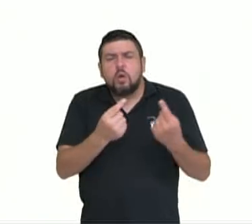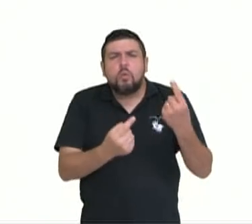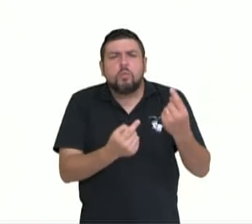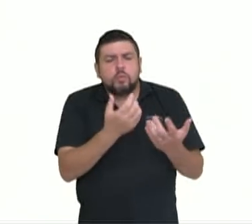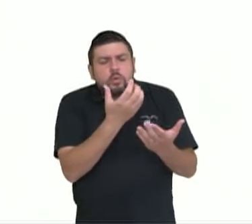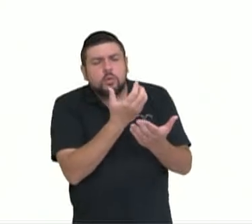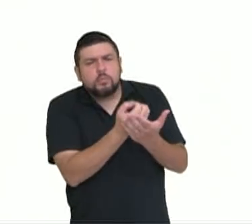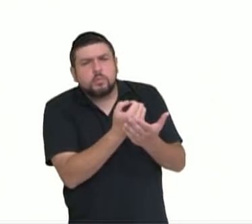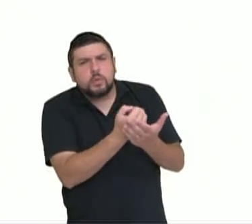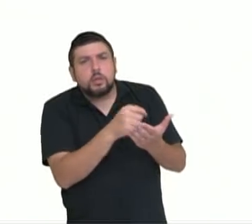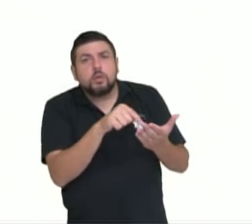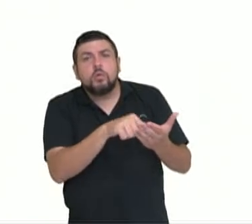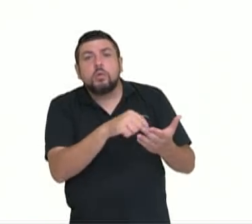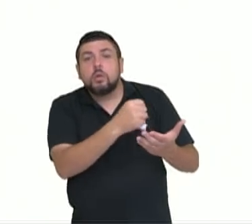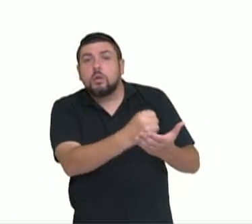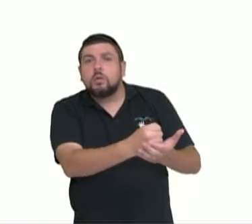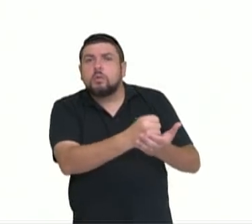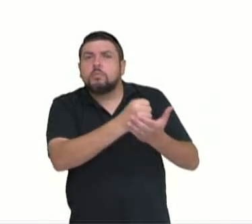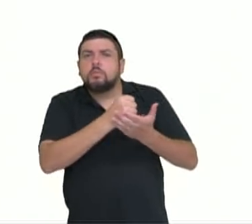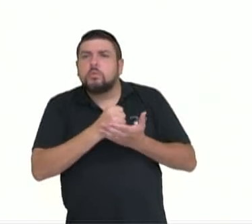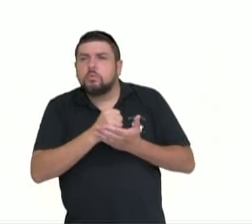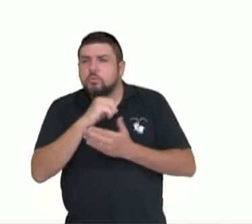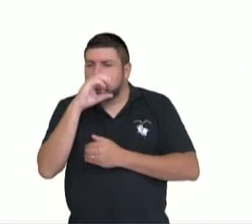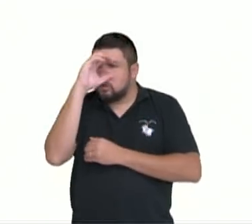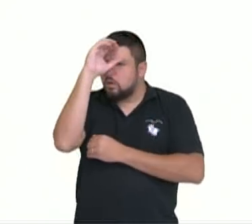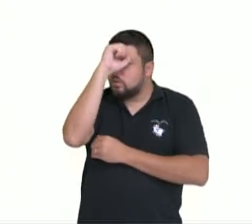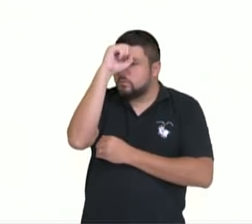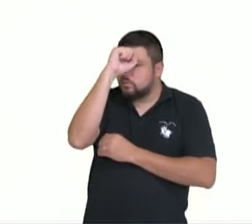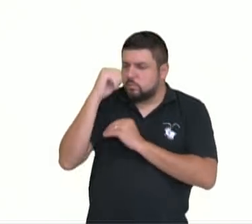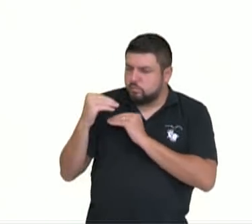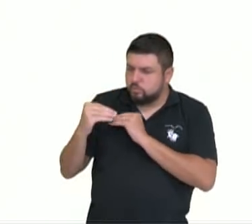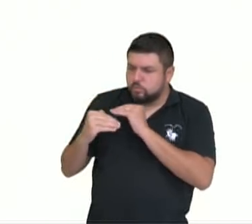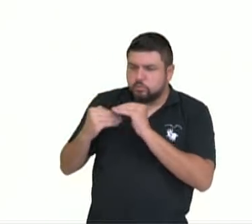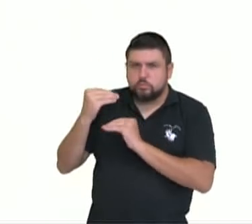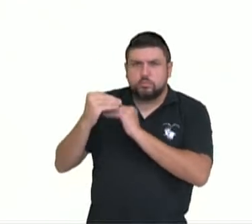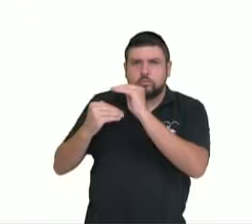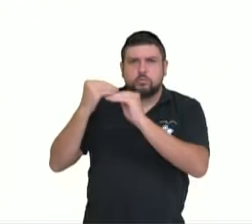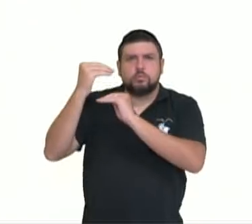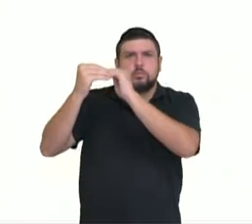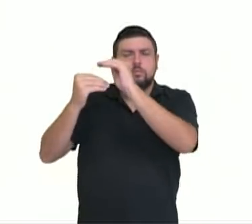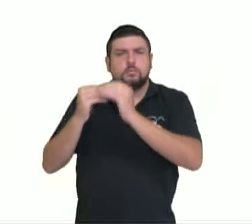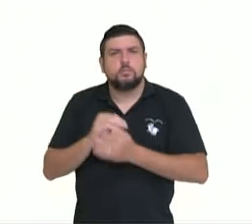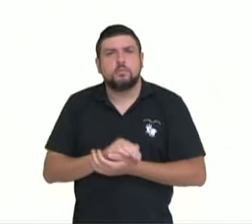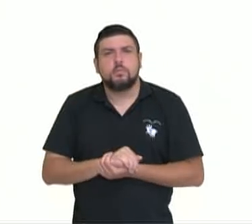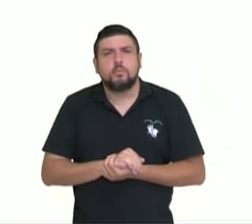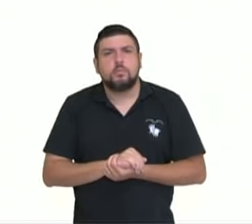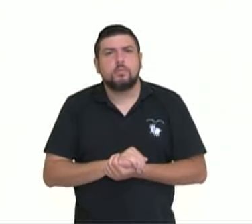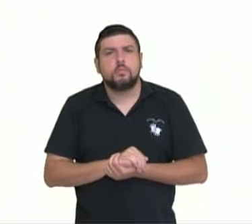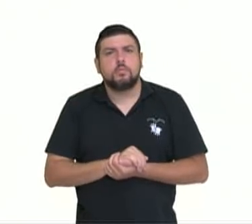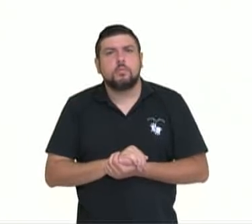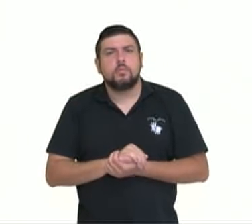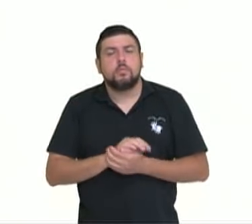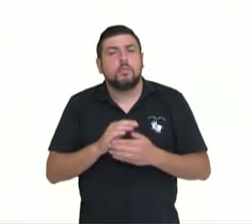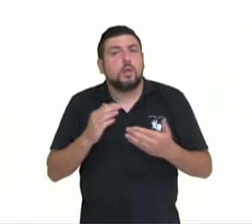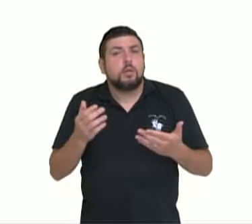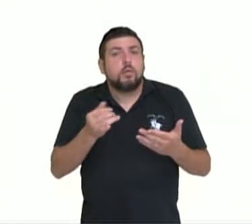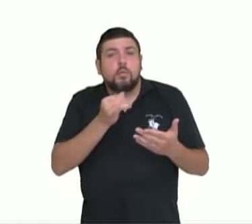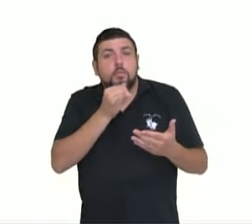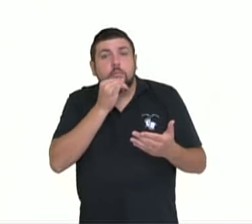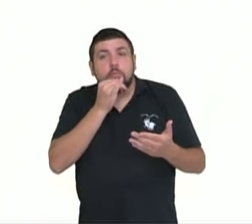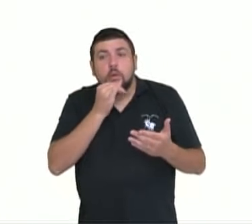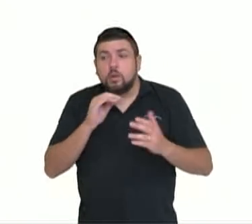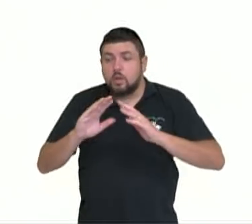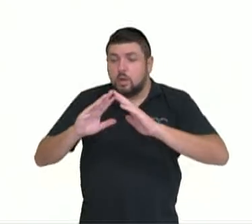ajudem nesse processo de aprendizagem, que te ajudem, por exemplo, com os teus